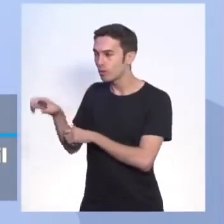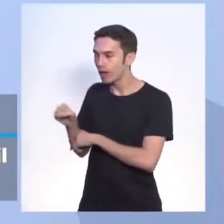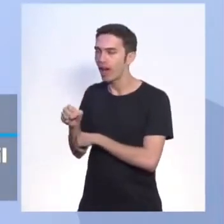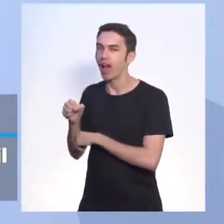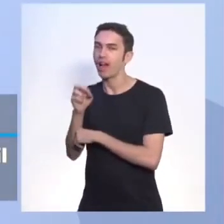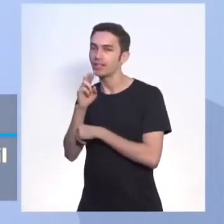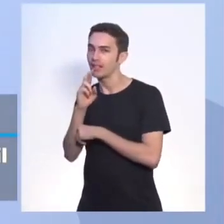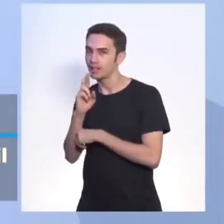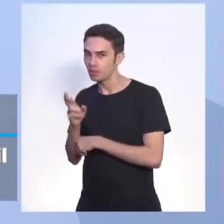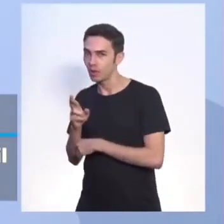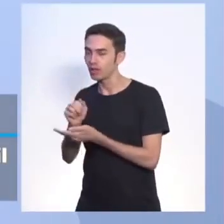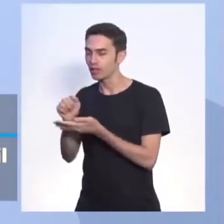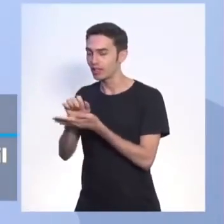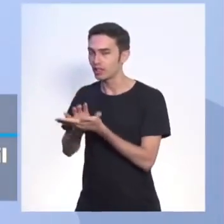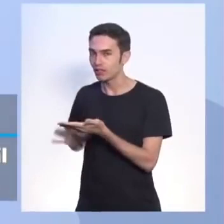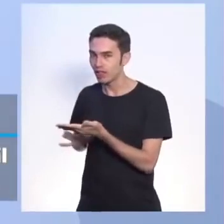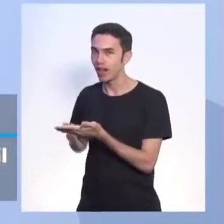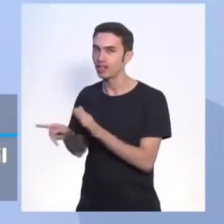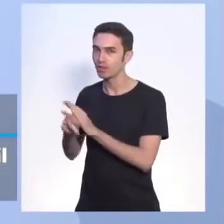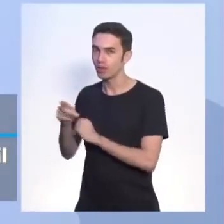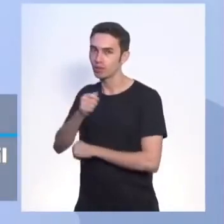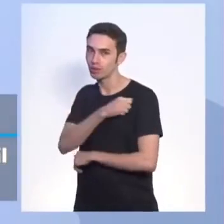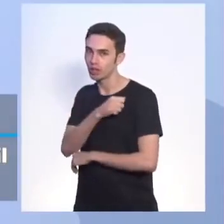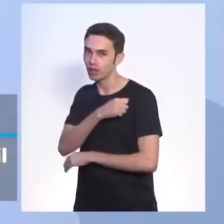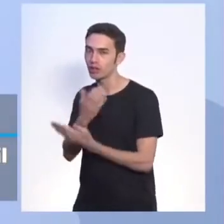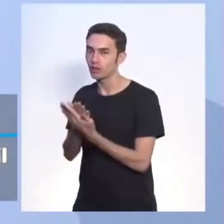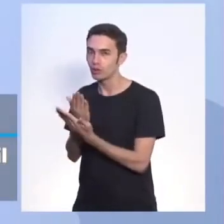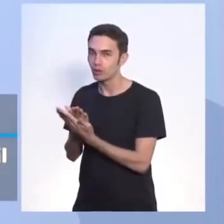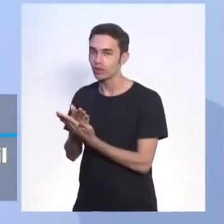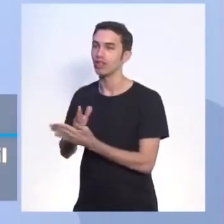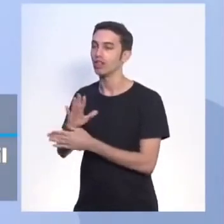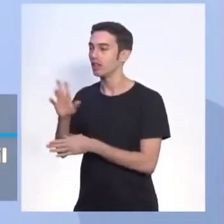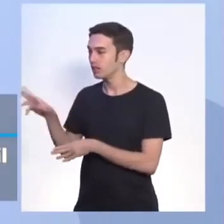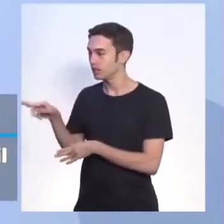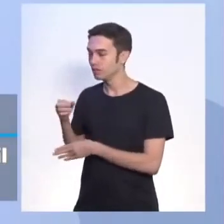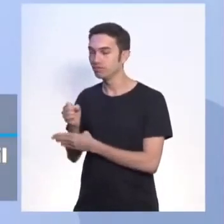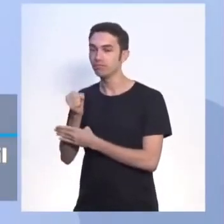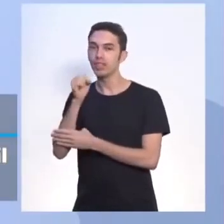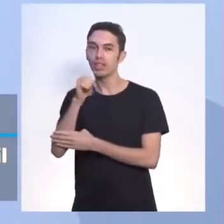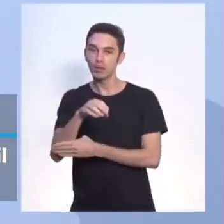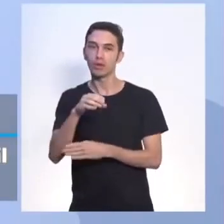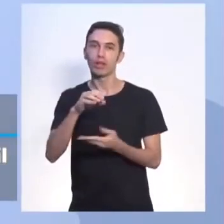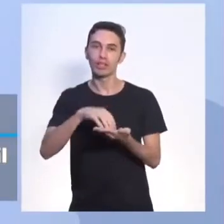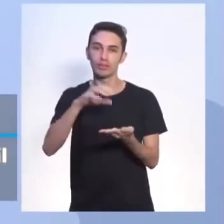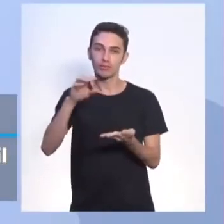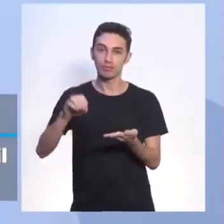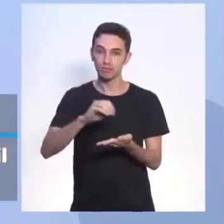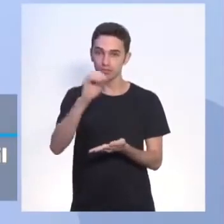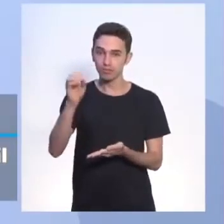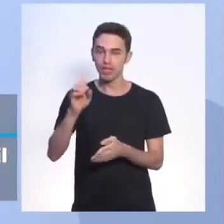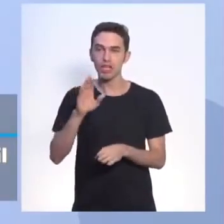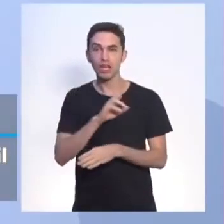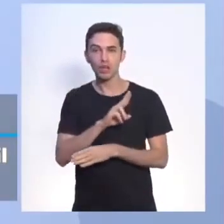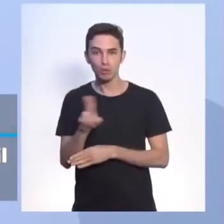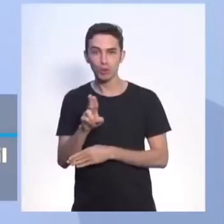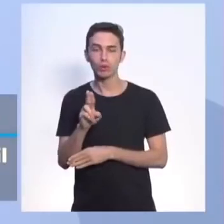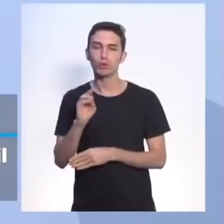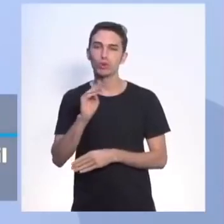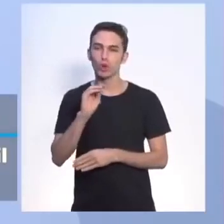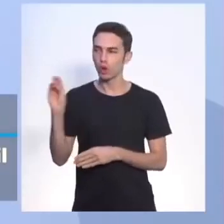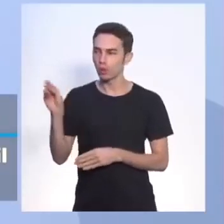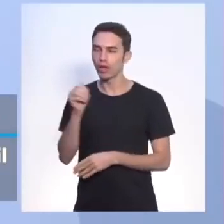as atividades dos estudantes, as respostas que os estudantes nos trazem, coloque o nome do